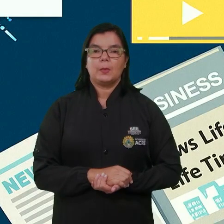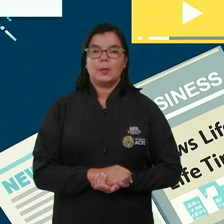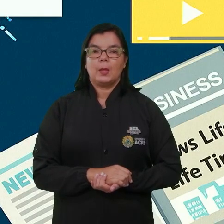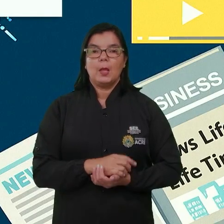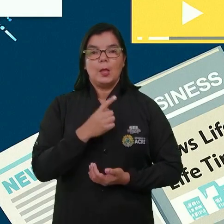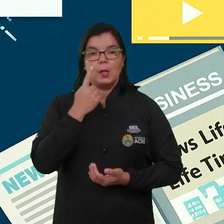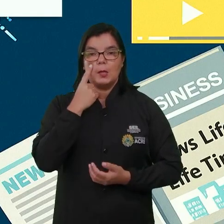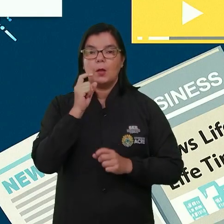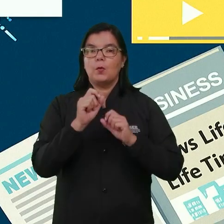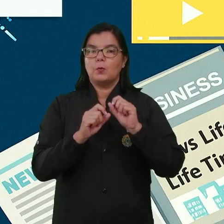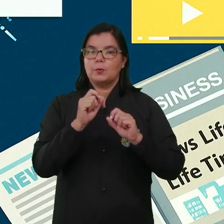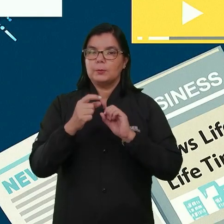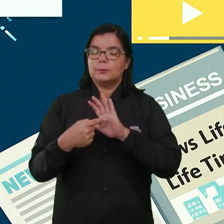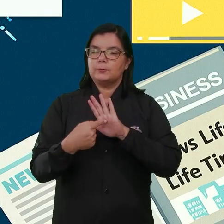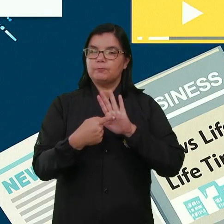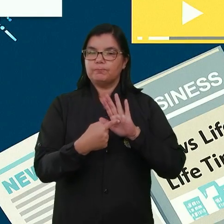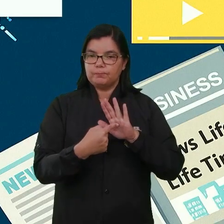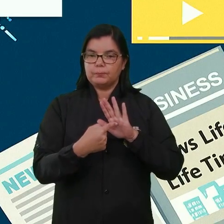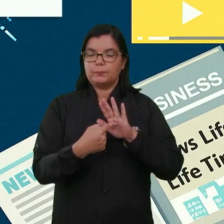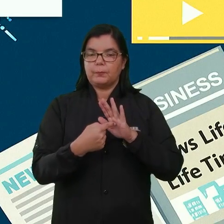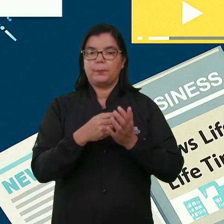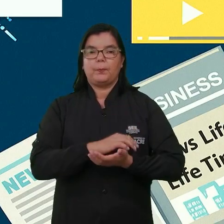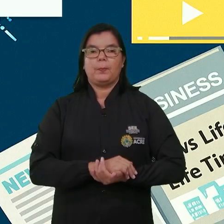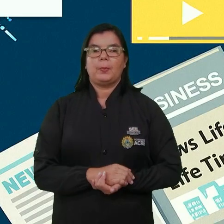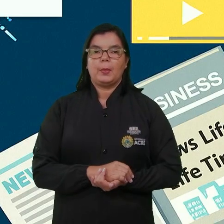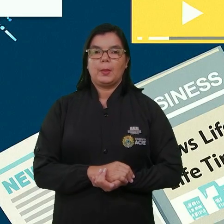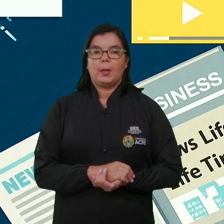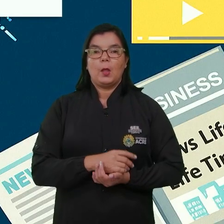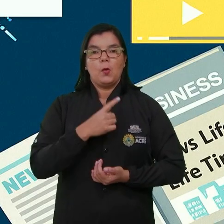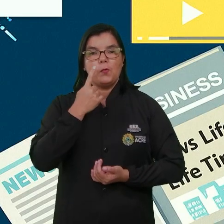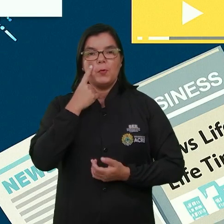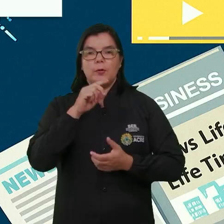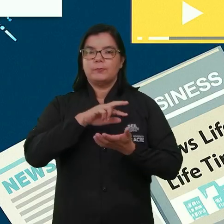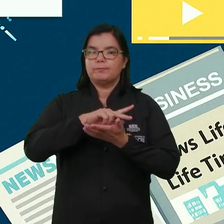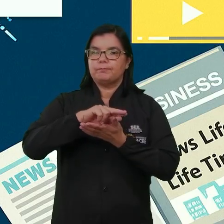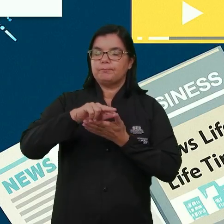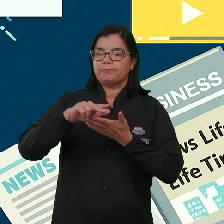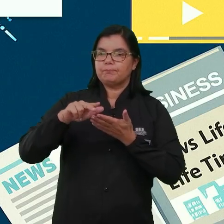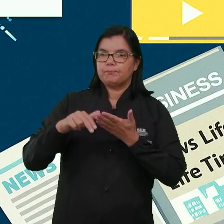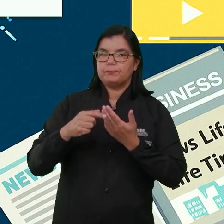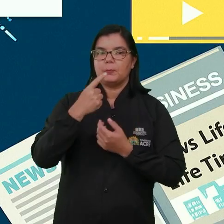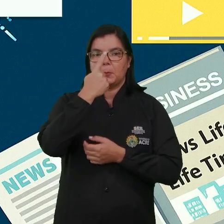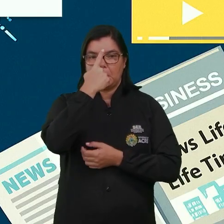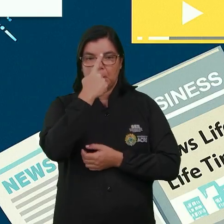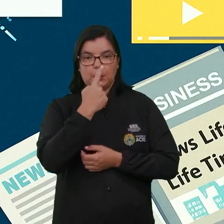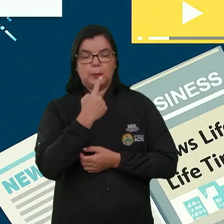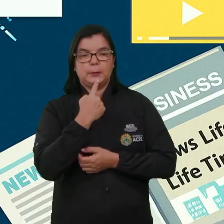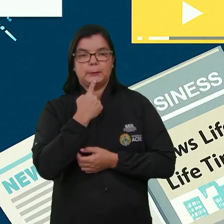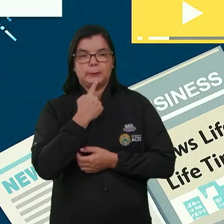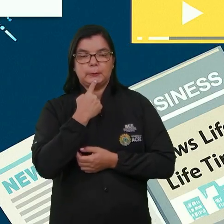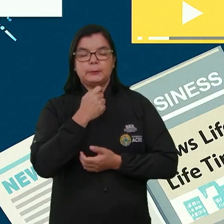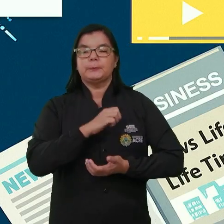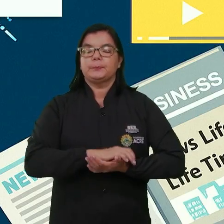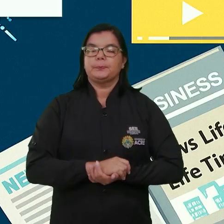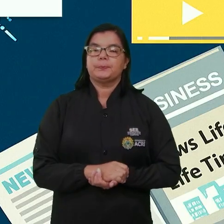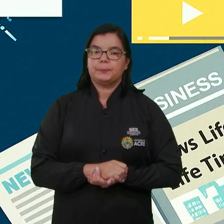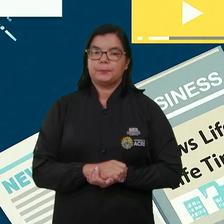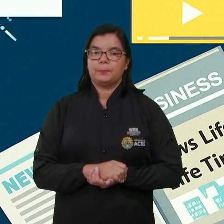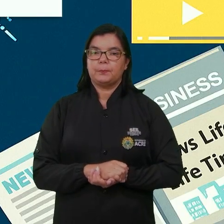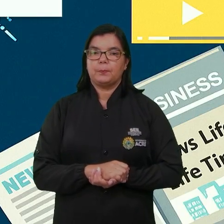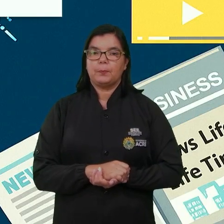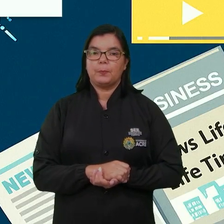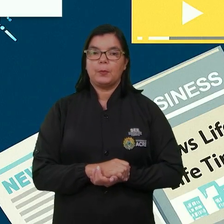na imagem o que é que nós podemos observar? Nós temos várias figuras, né? Nós temos aqui a figura de